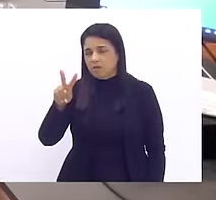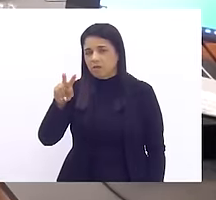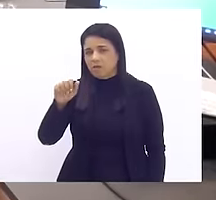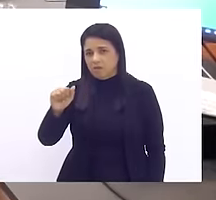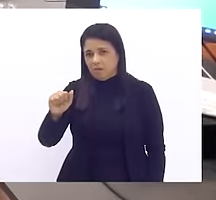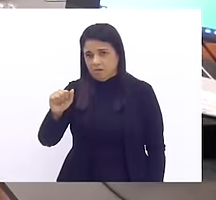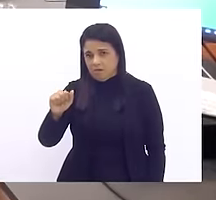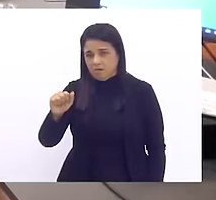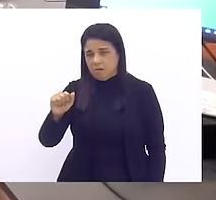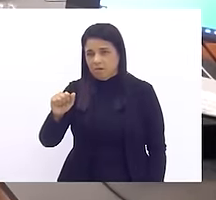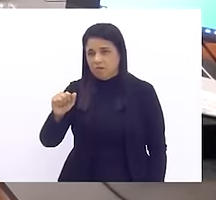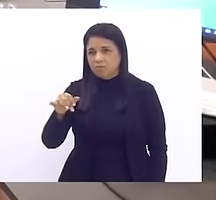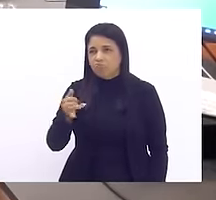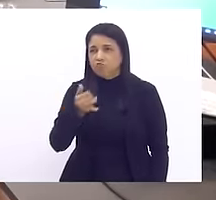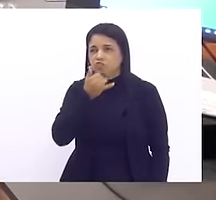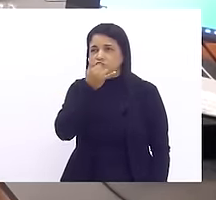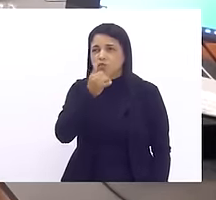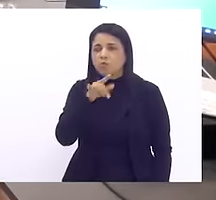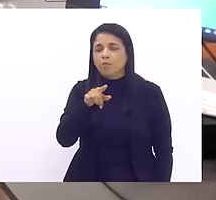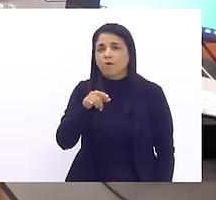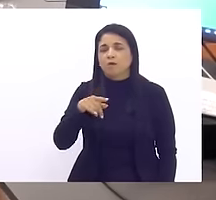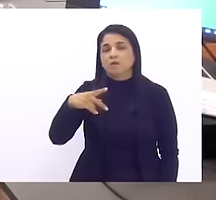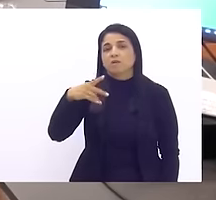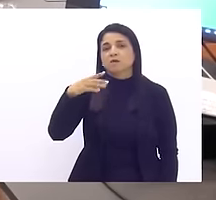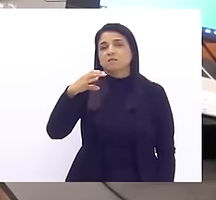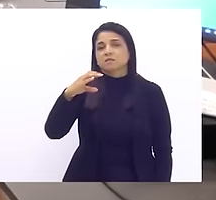desculpa o rodoviário